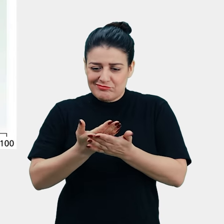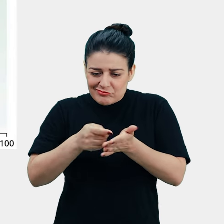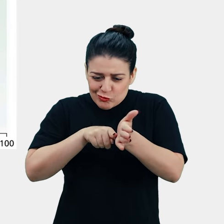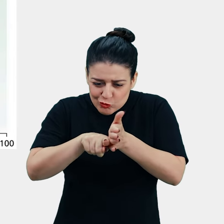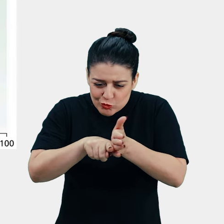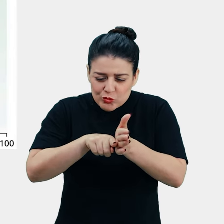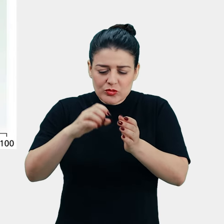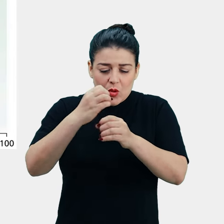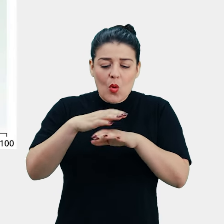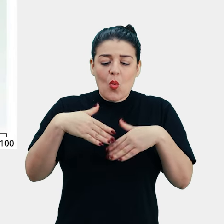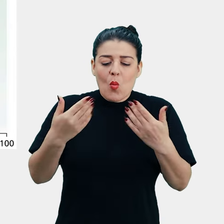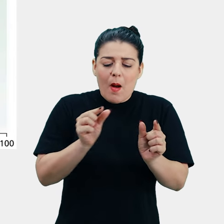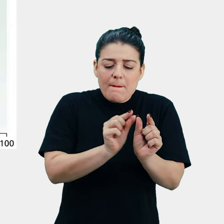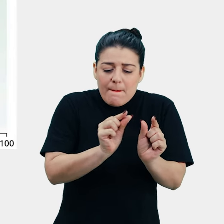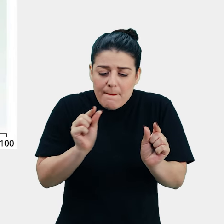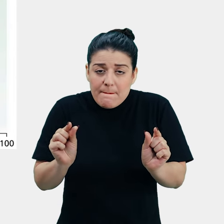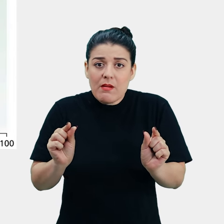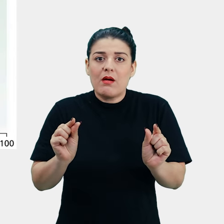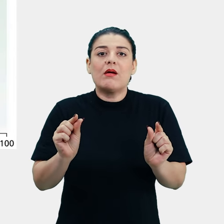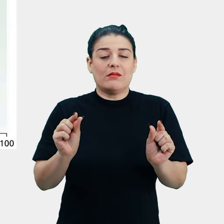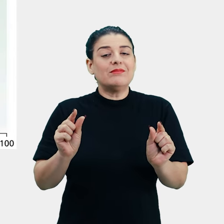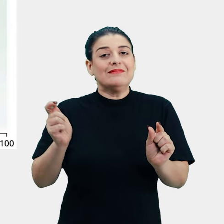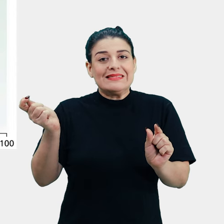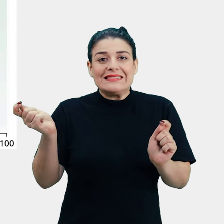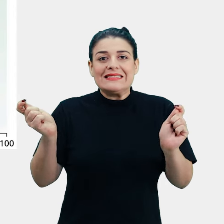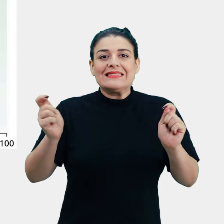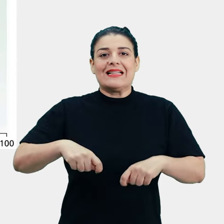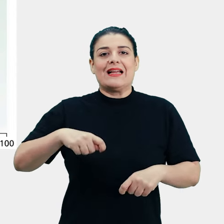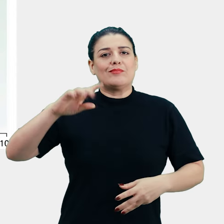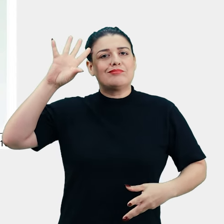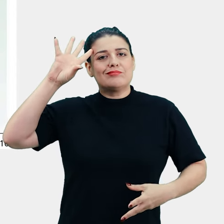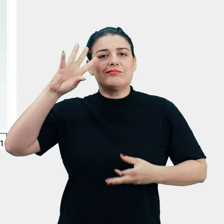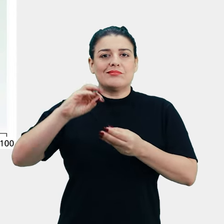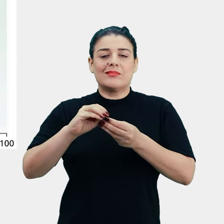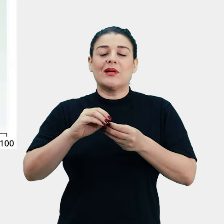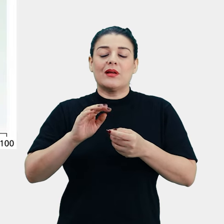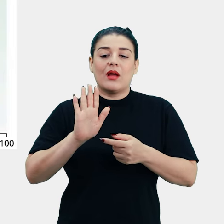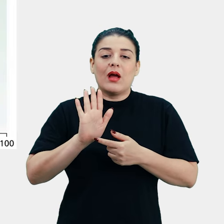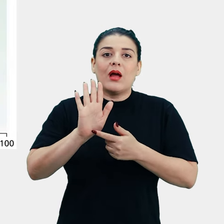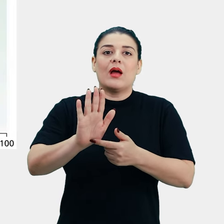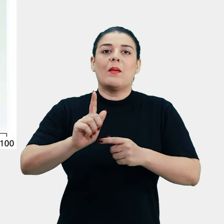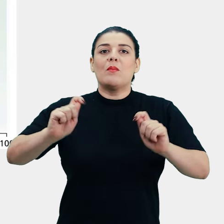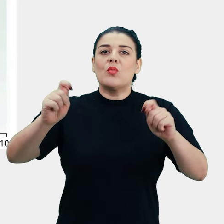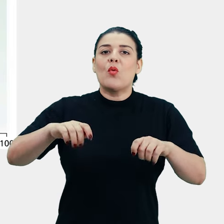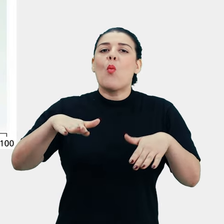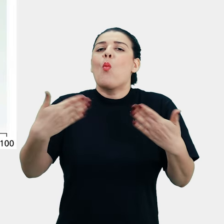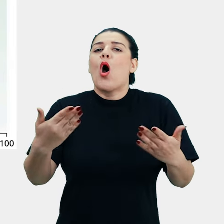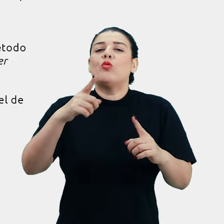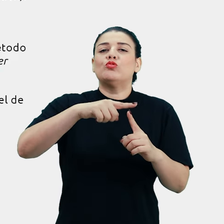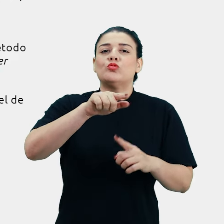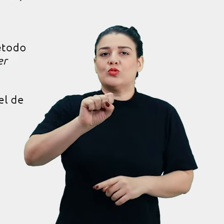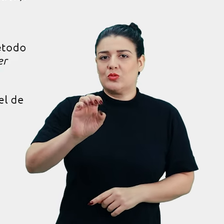dessas massas e do perfil de fragmentação, a gente consegue propor, então, uma possível